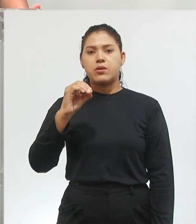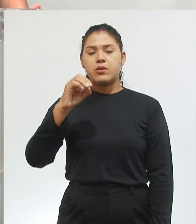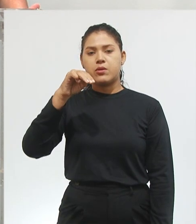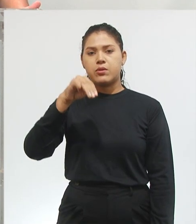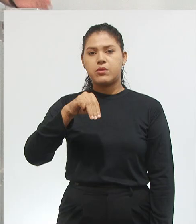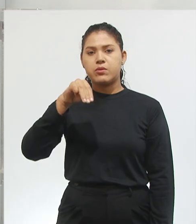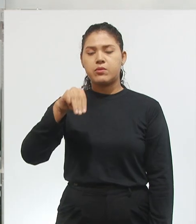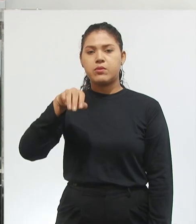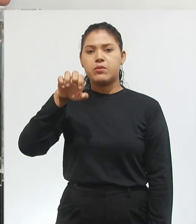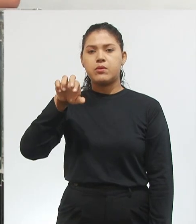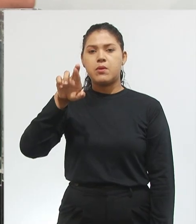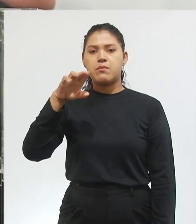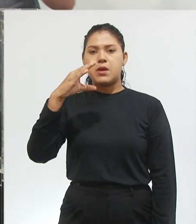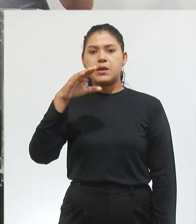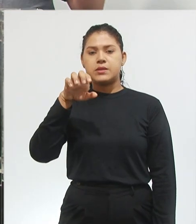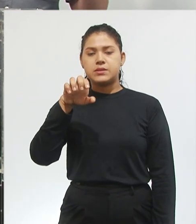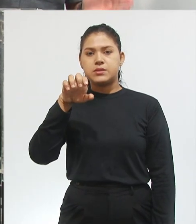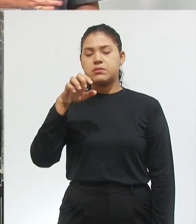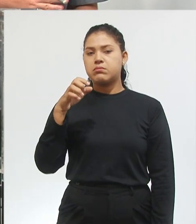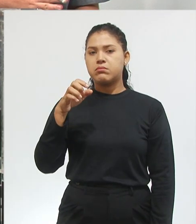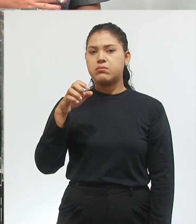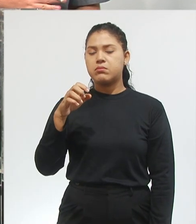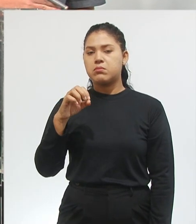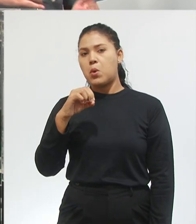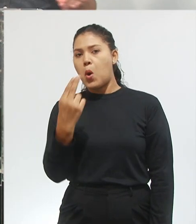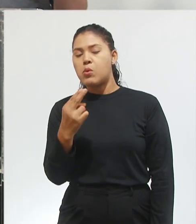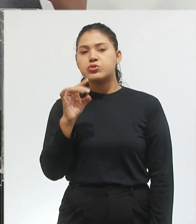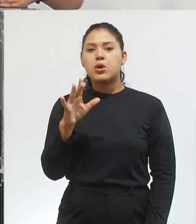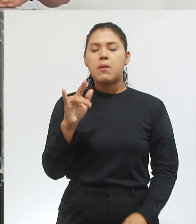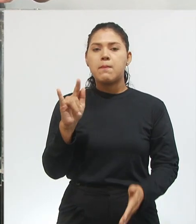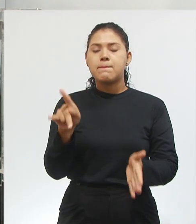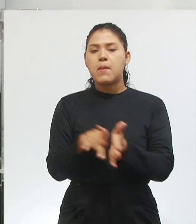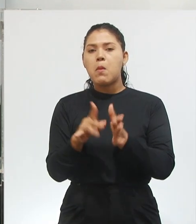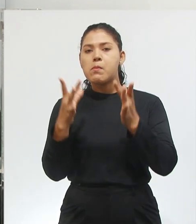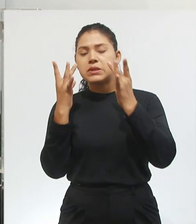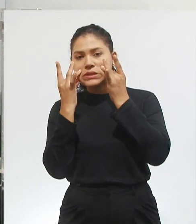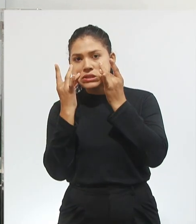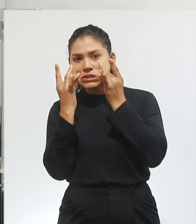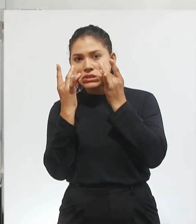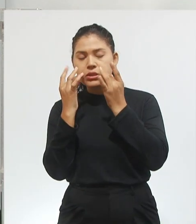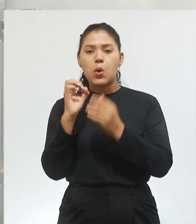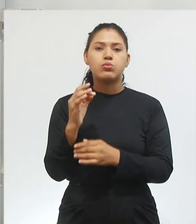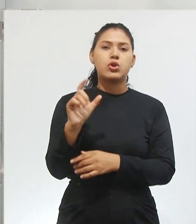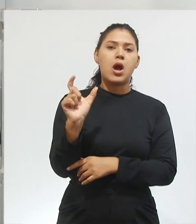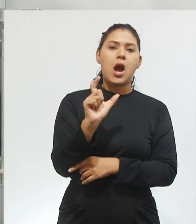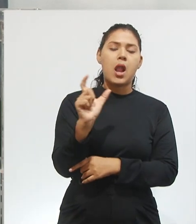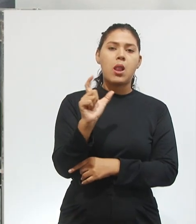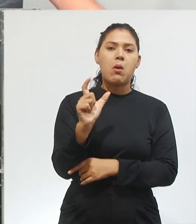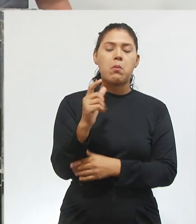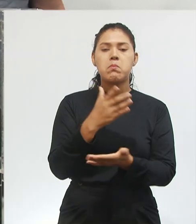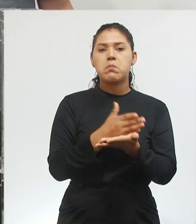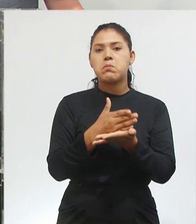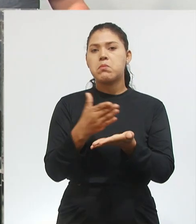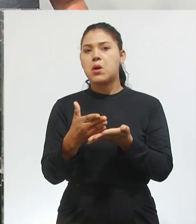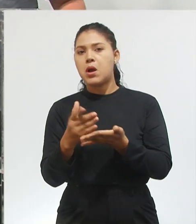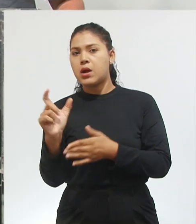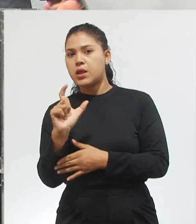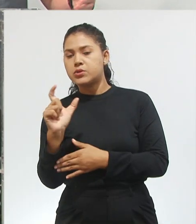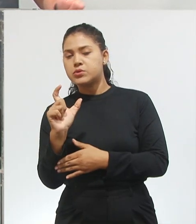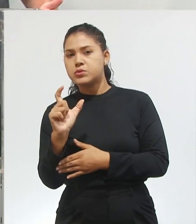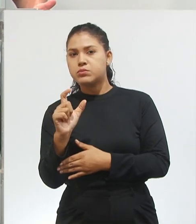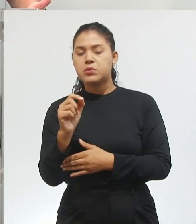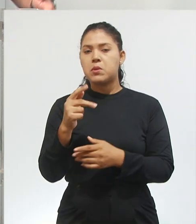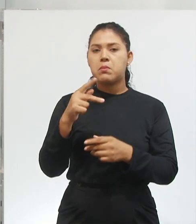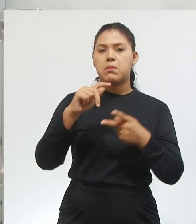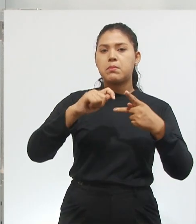canais digitais será que é somente através dos canais físicos será que vai aceitar a compra parcelada no cartão será que é somente a vista no